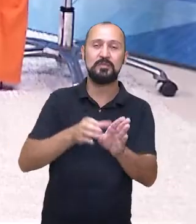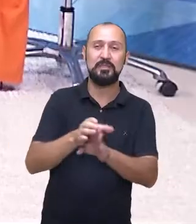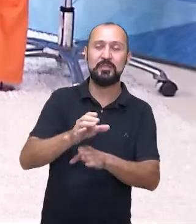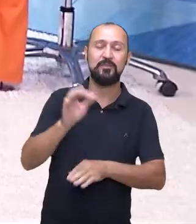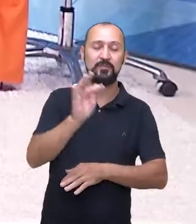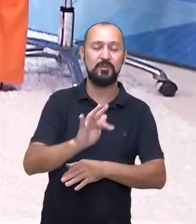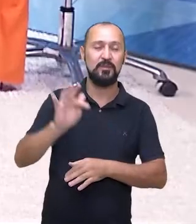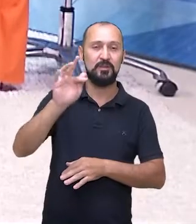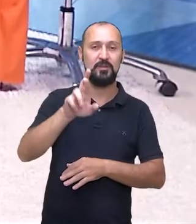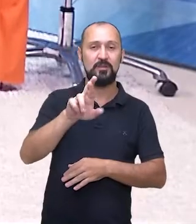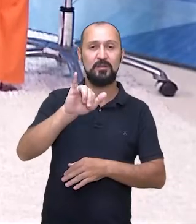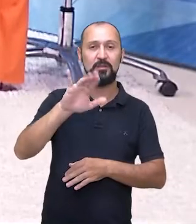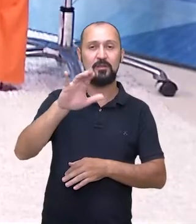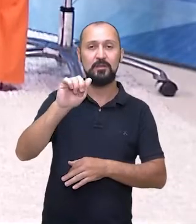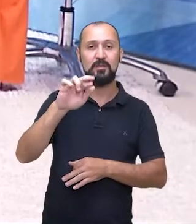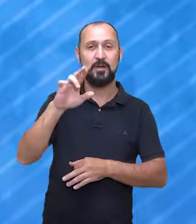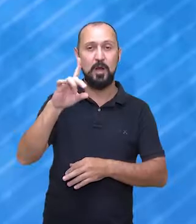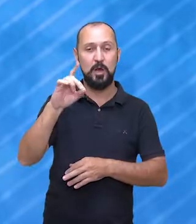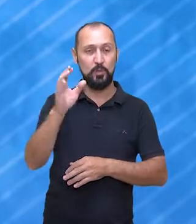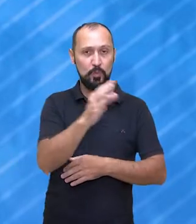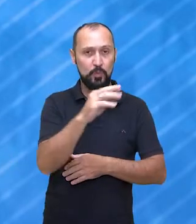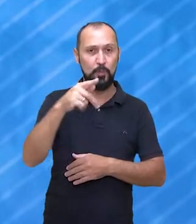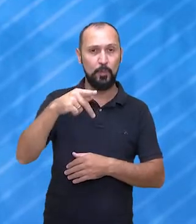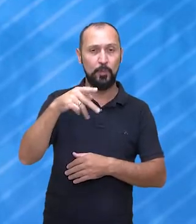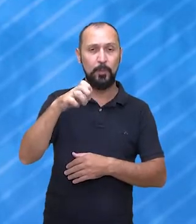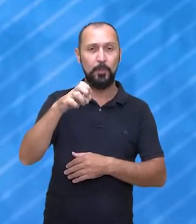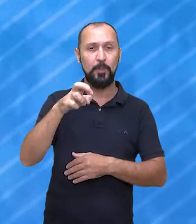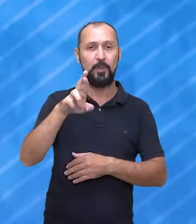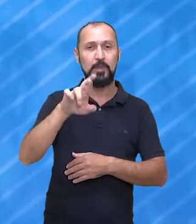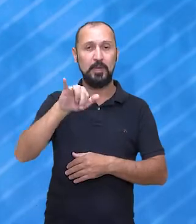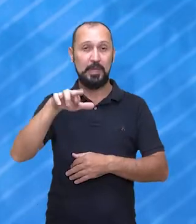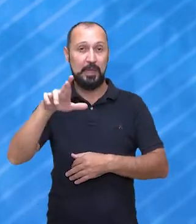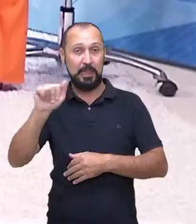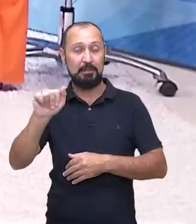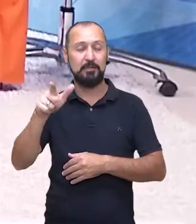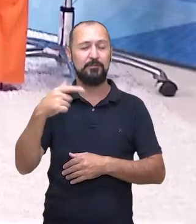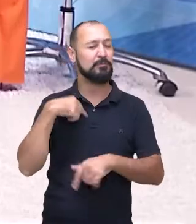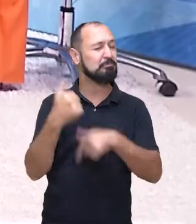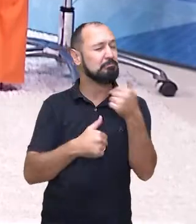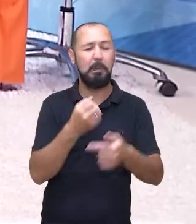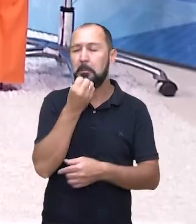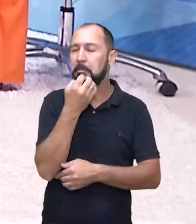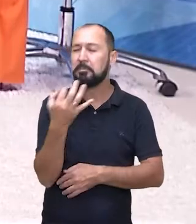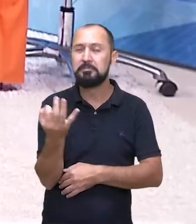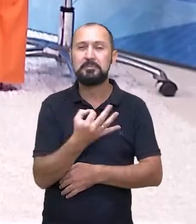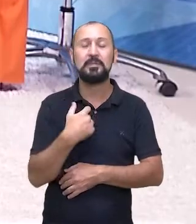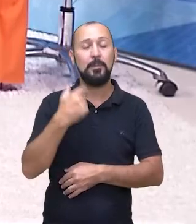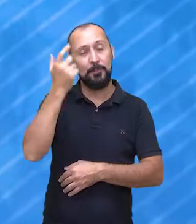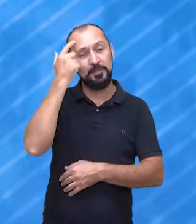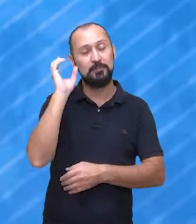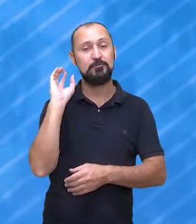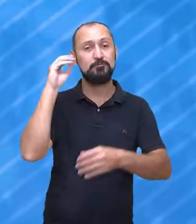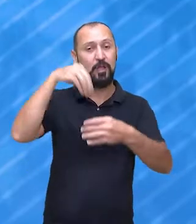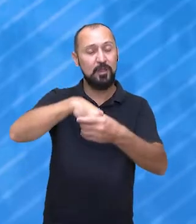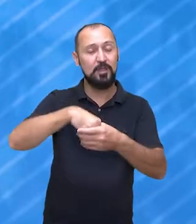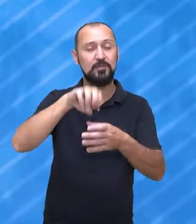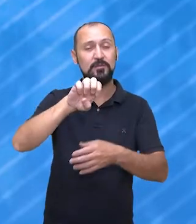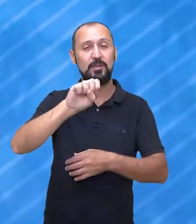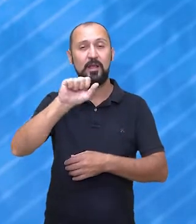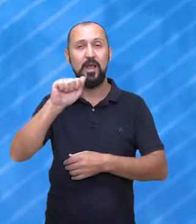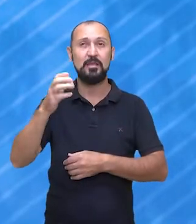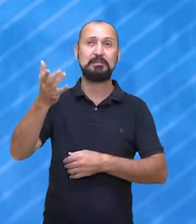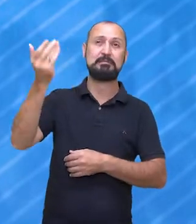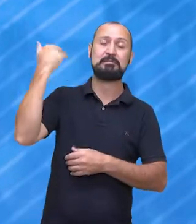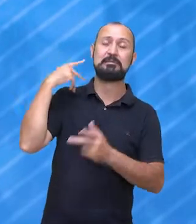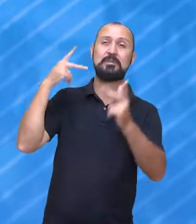atual Conselheiro Federal Ricardo Pereira que fez um belíssimo trabalho e eu imaginava que ser da